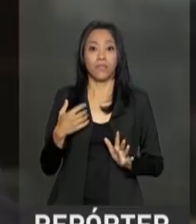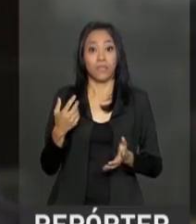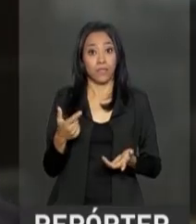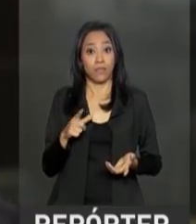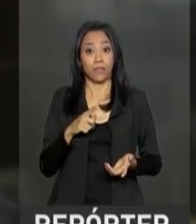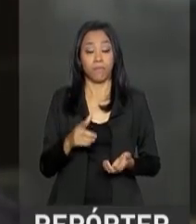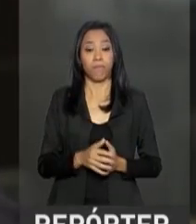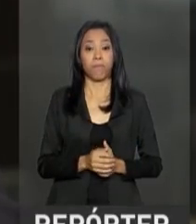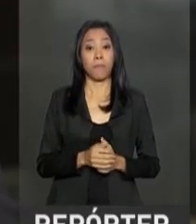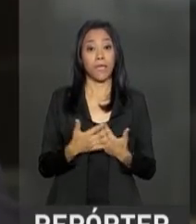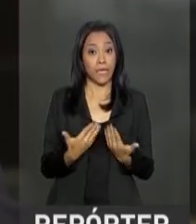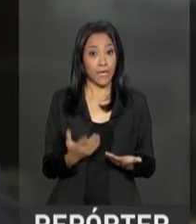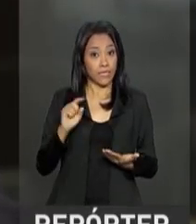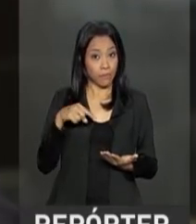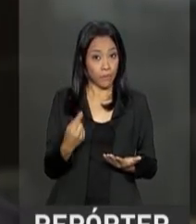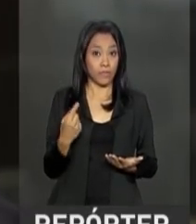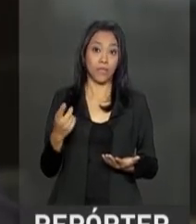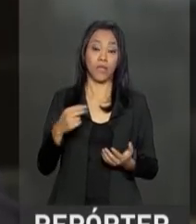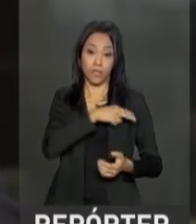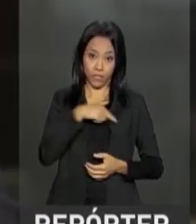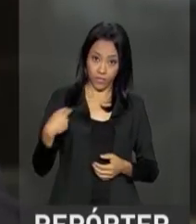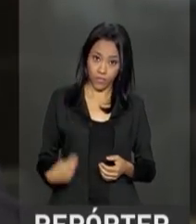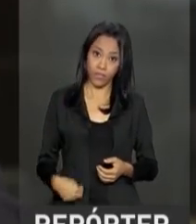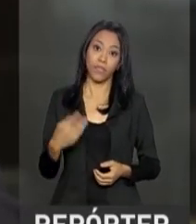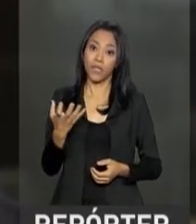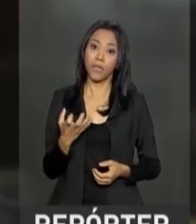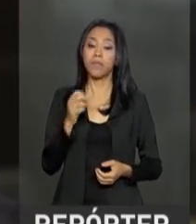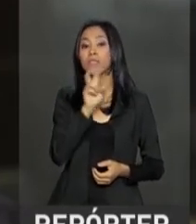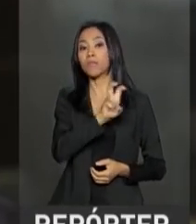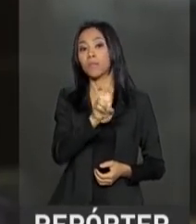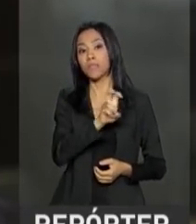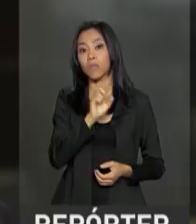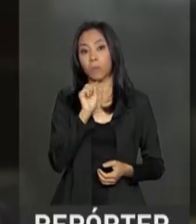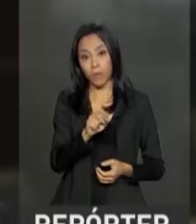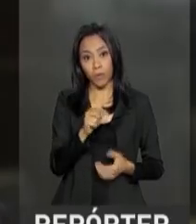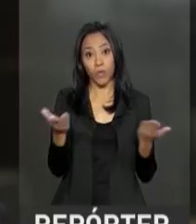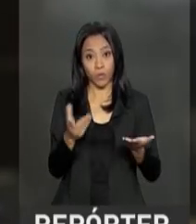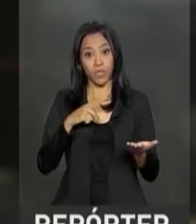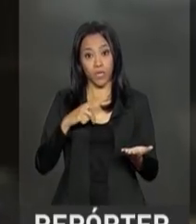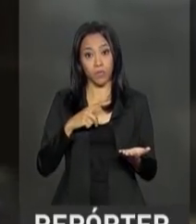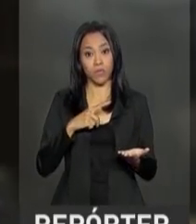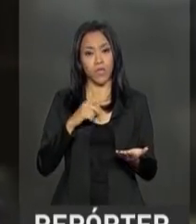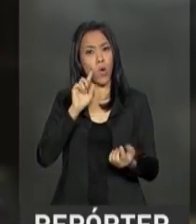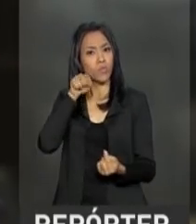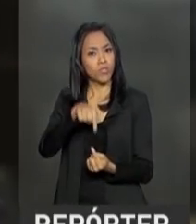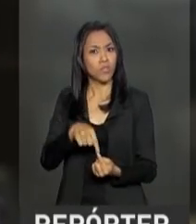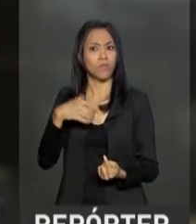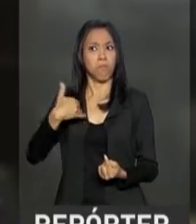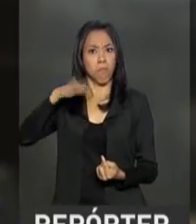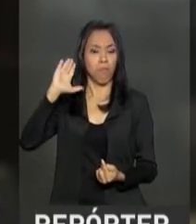grandes operações e aí nesse caso da china é especial não esperamos sair de 55 mil turistas que nós temos hoje nós temos buscar uma meta muito